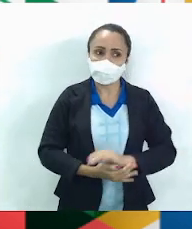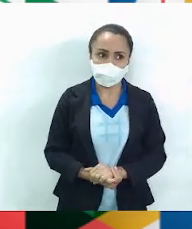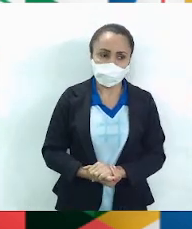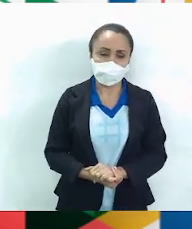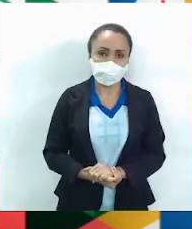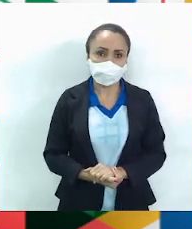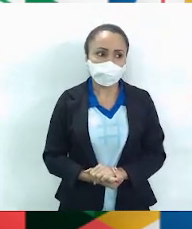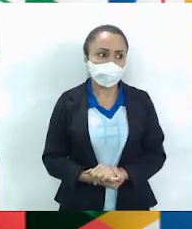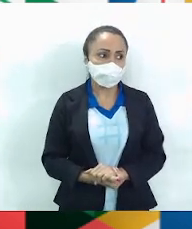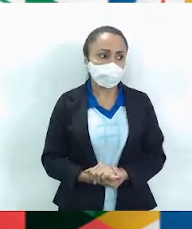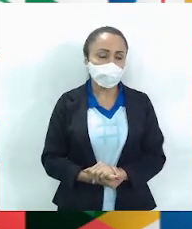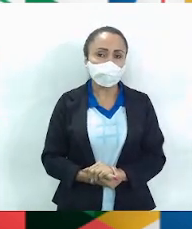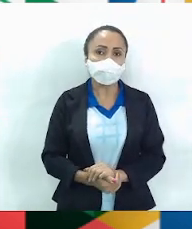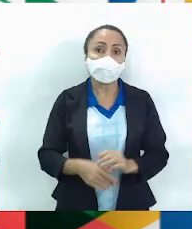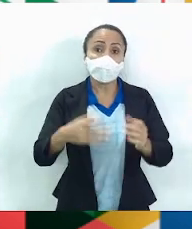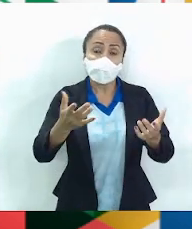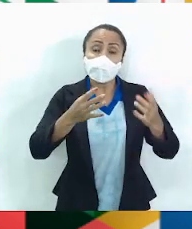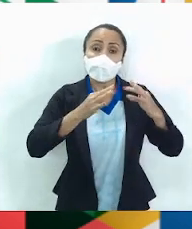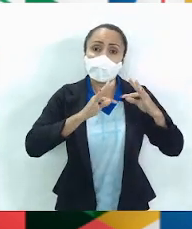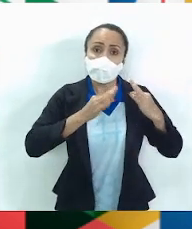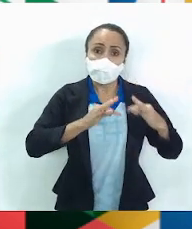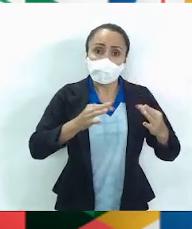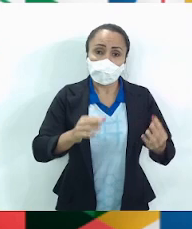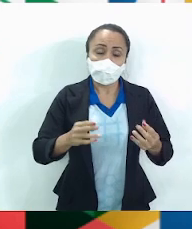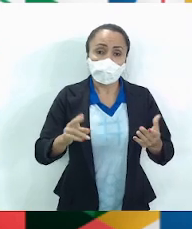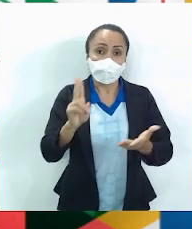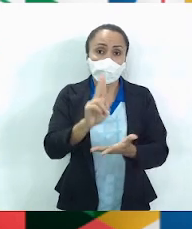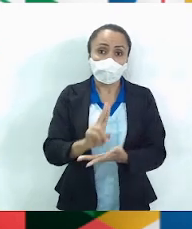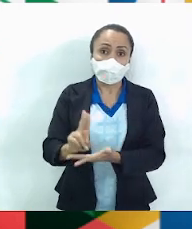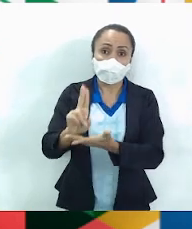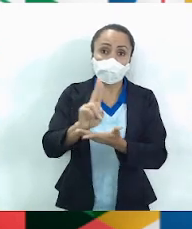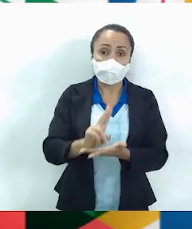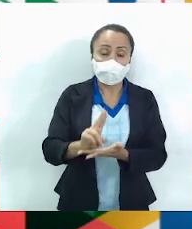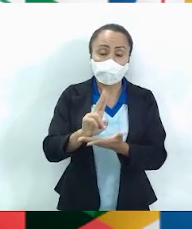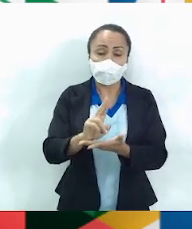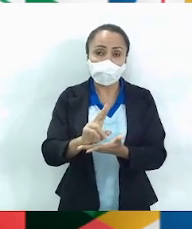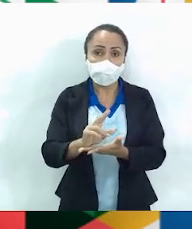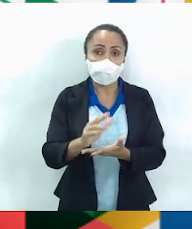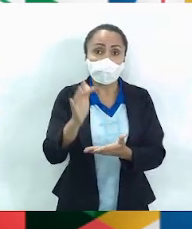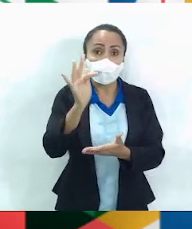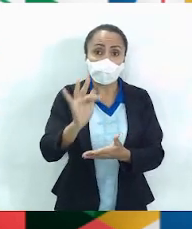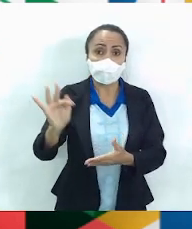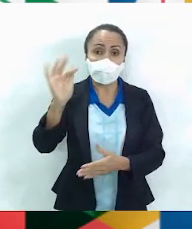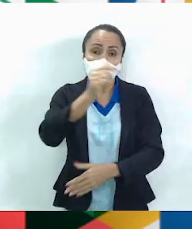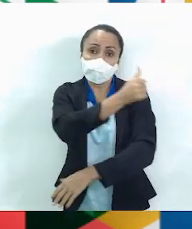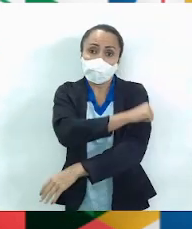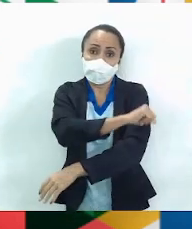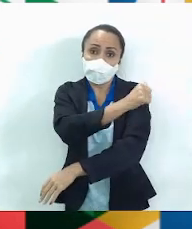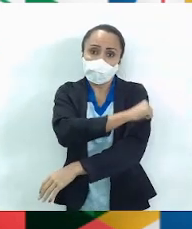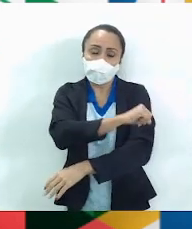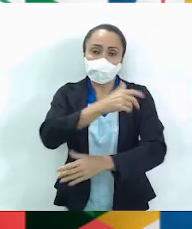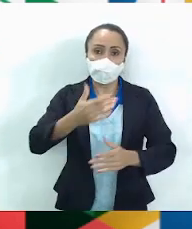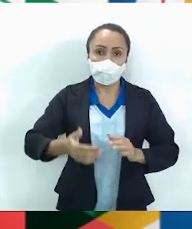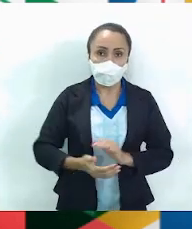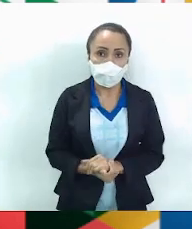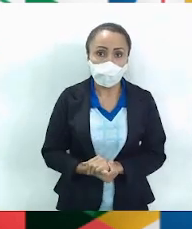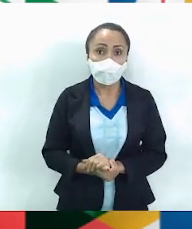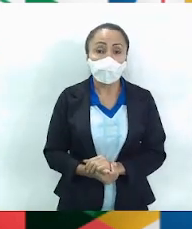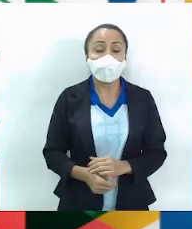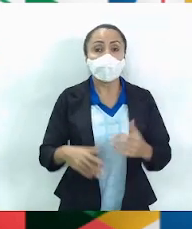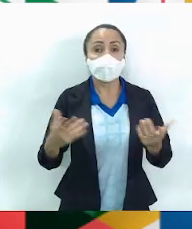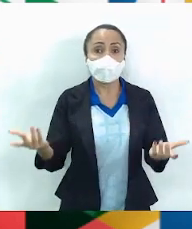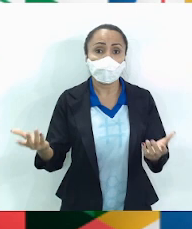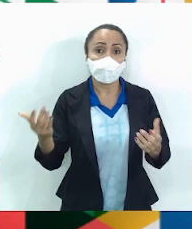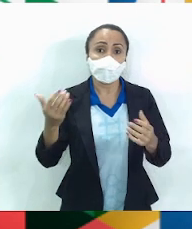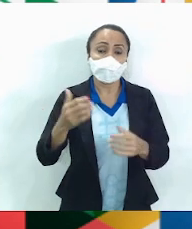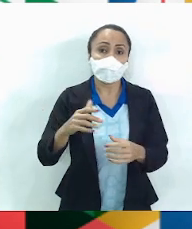O Parque Tecnológico da Universidade Federal do Rio de Janeiro, o Tecnopuc de Porto Alegre